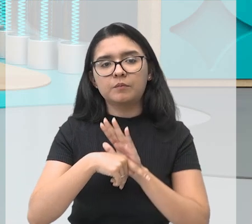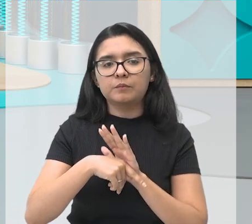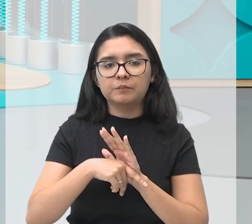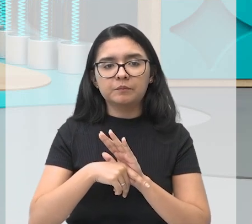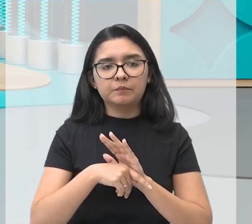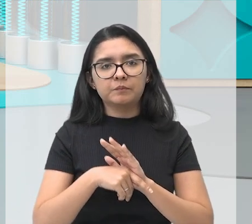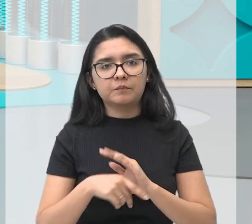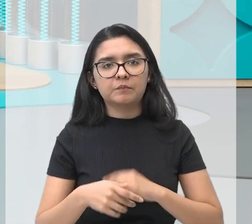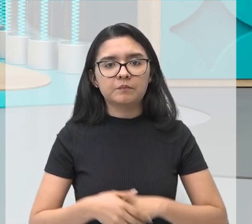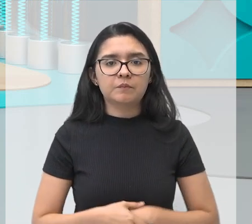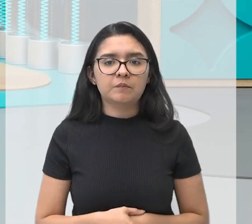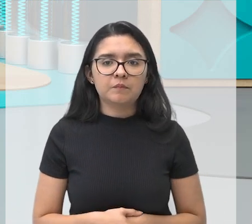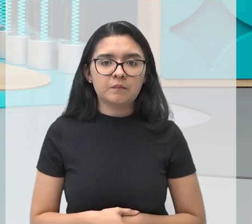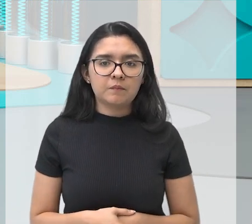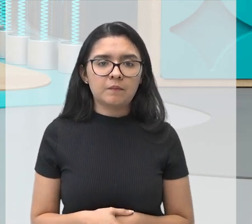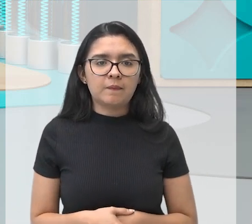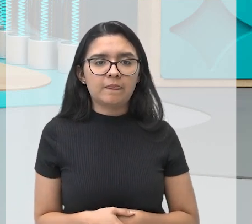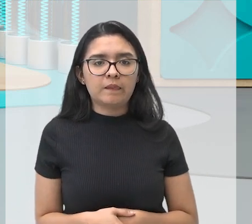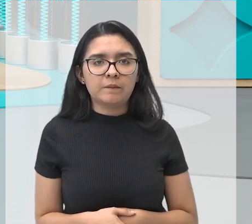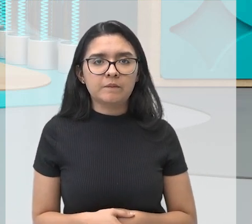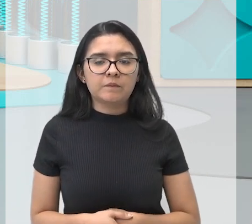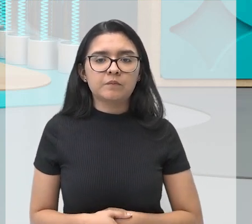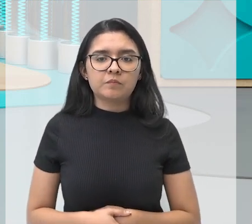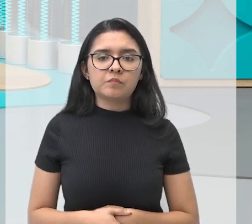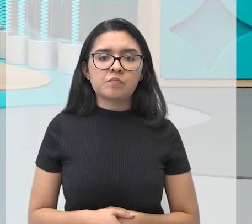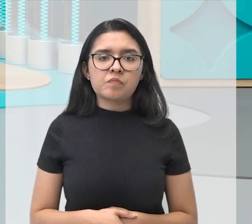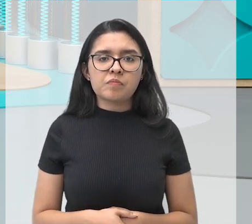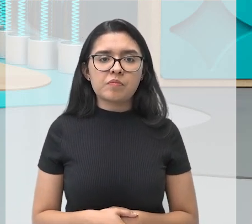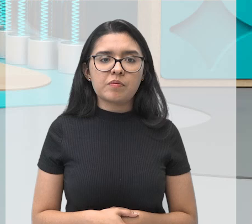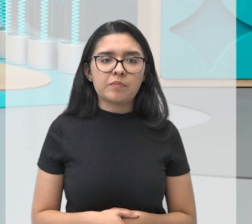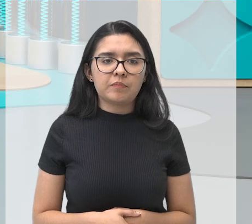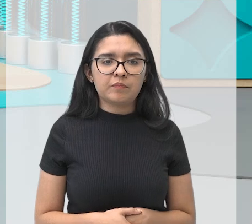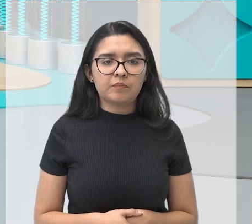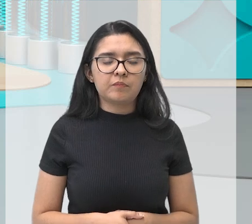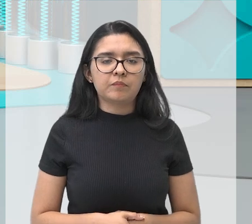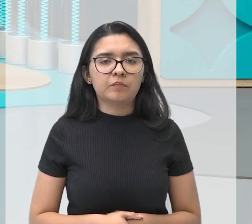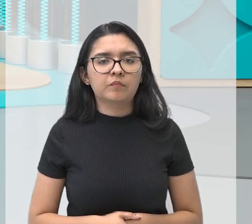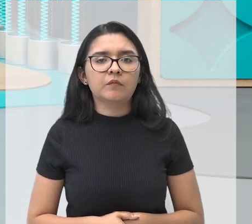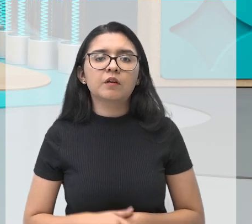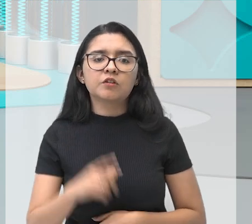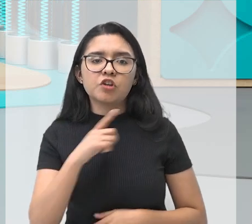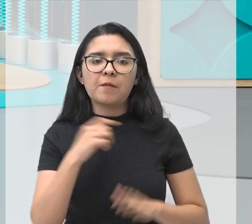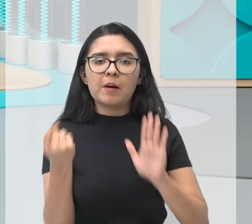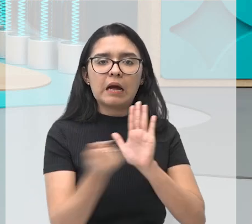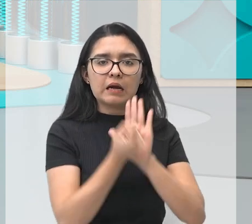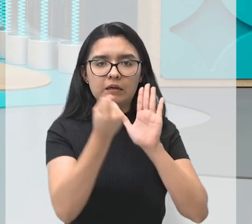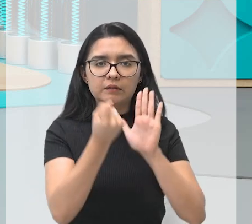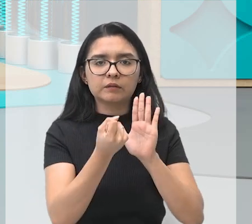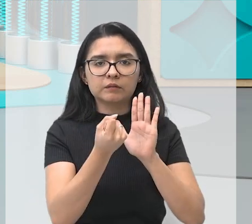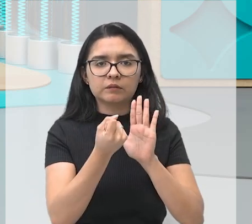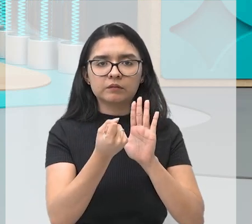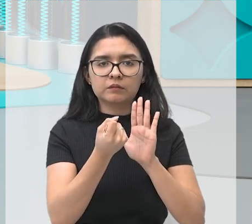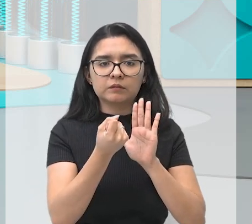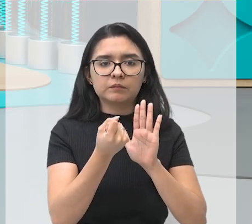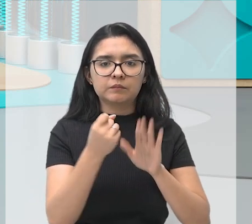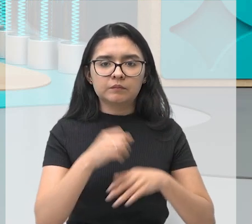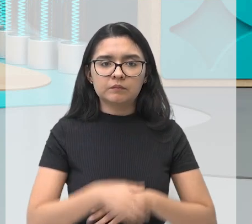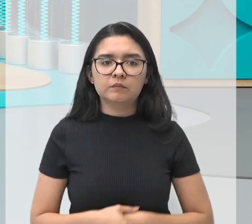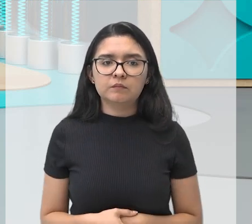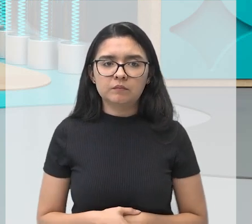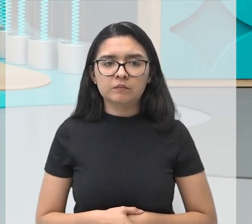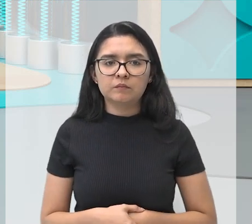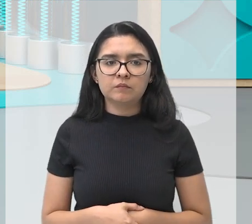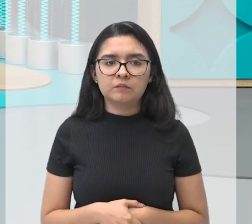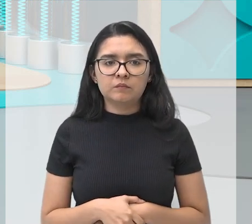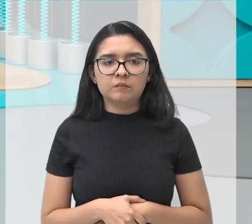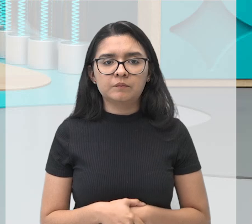para a gente já riscar ali a resistência muscular, ok? a